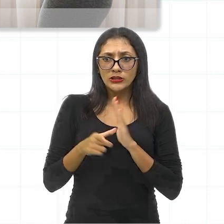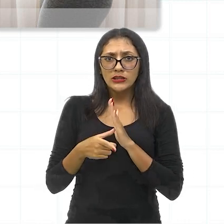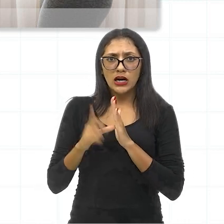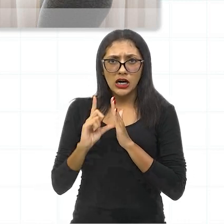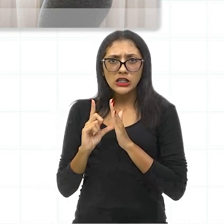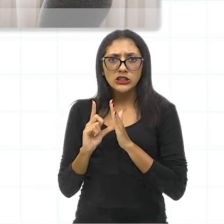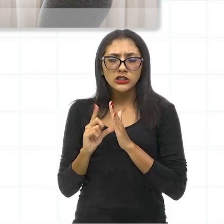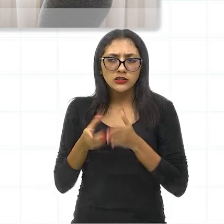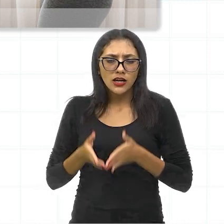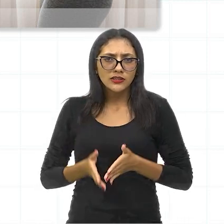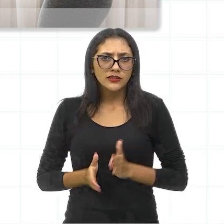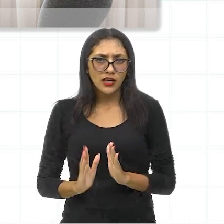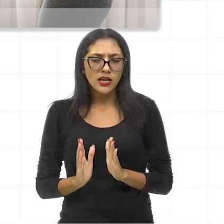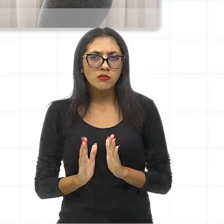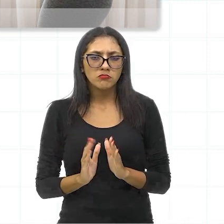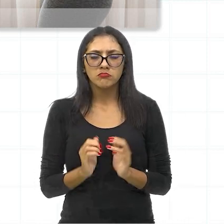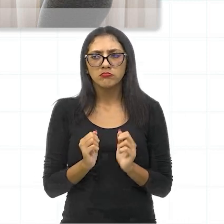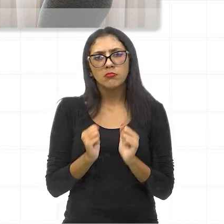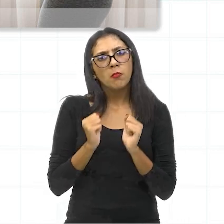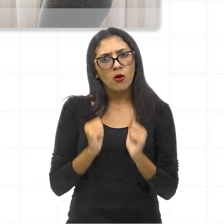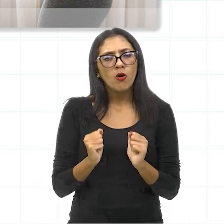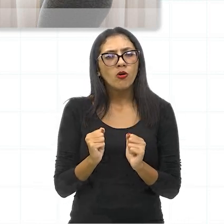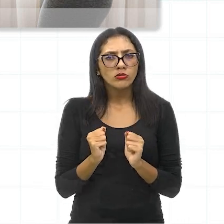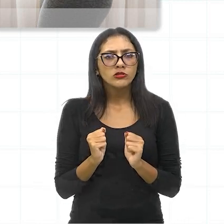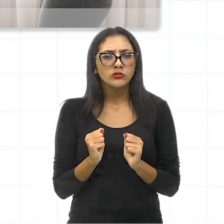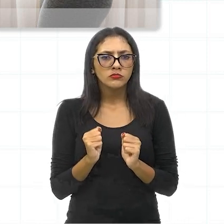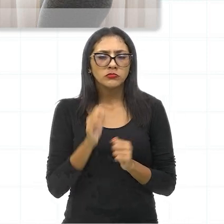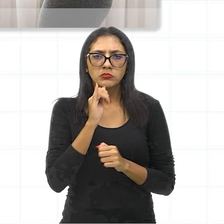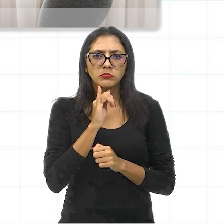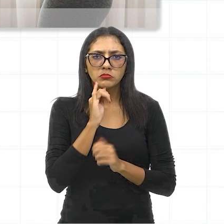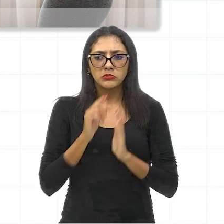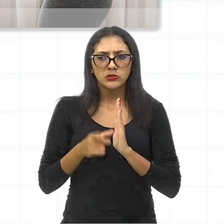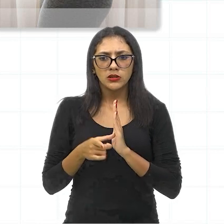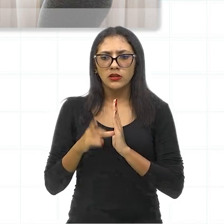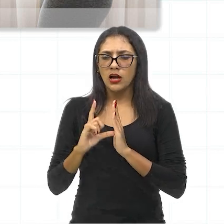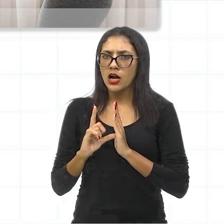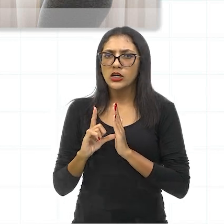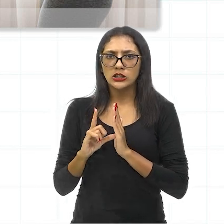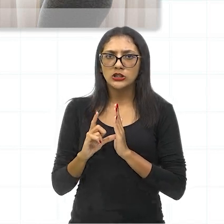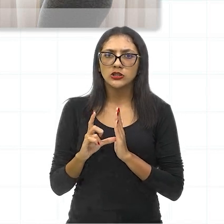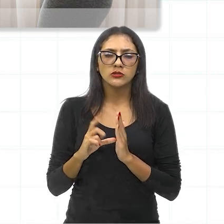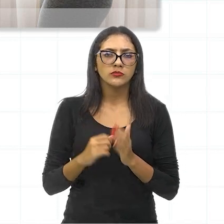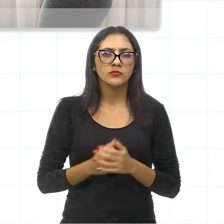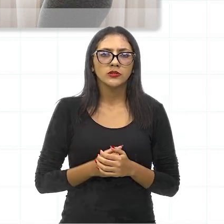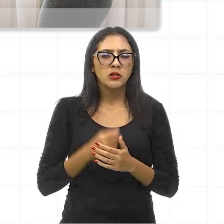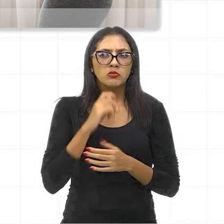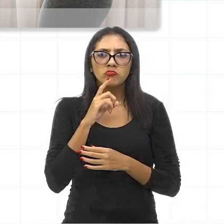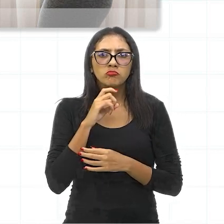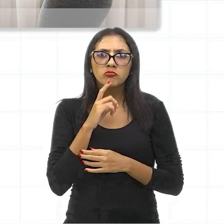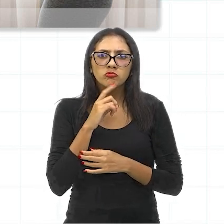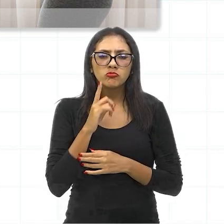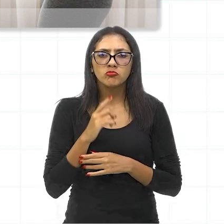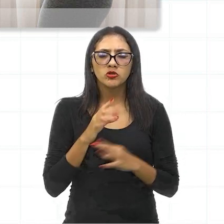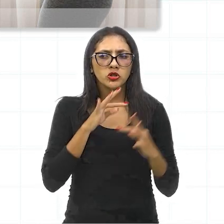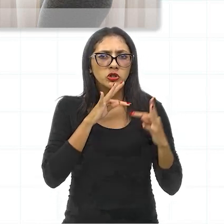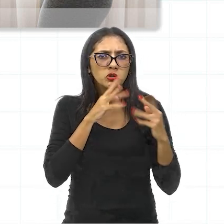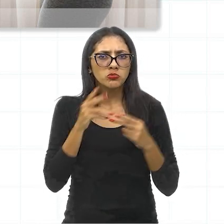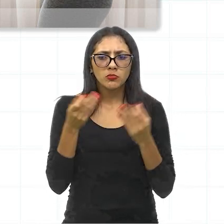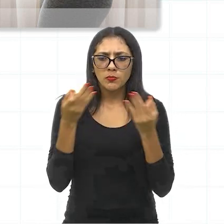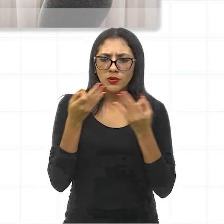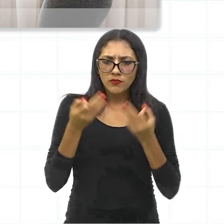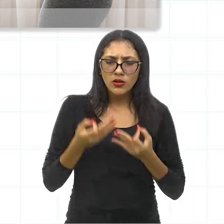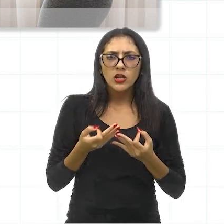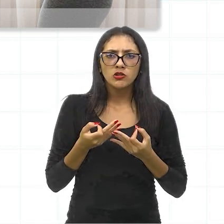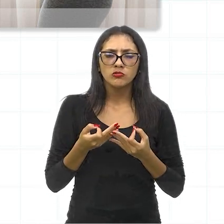pode acontecer, né, desse bebê ser gerado antes, não estava ali completamente formado, 100%, né, no